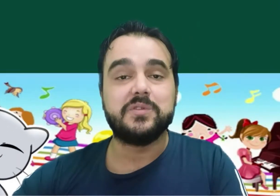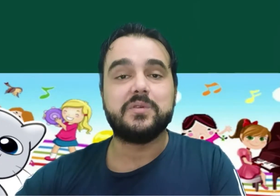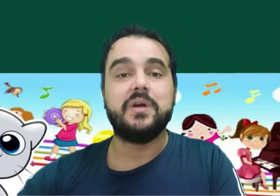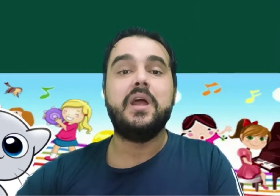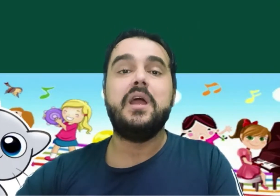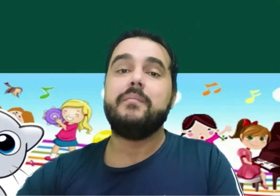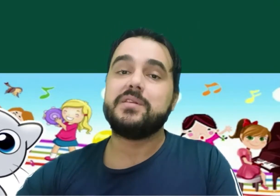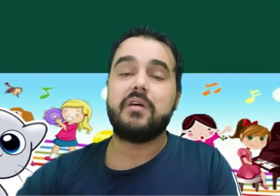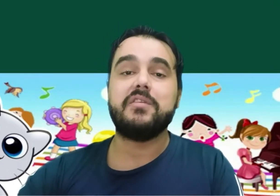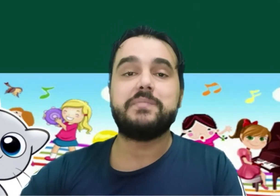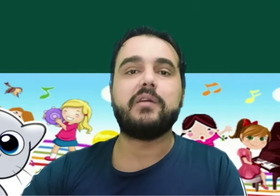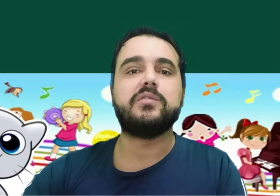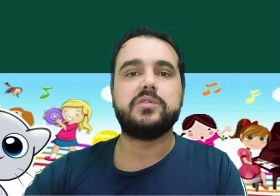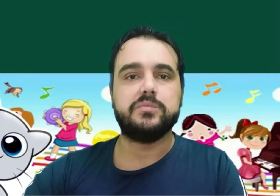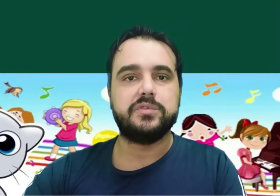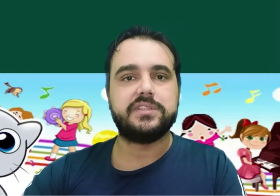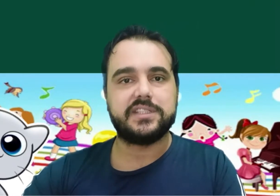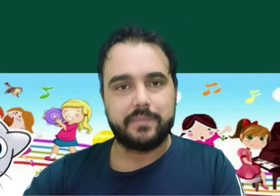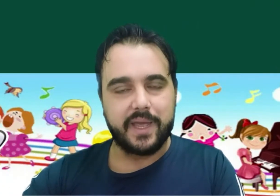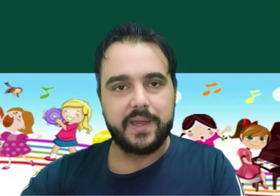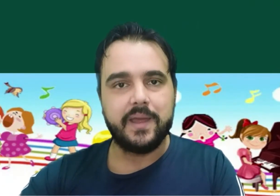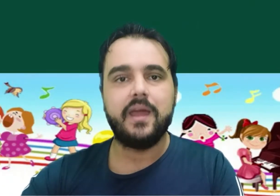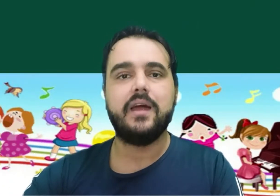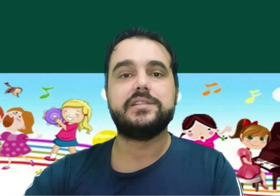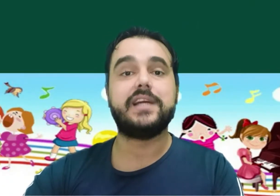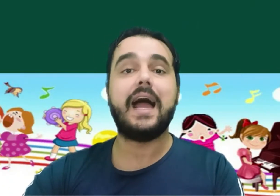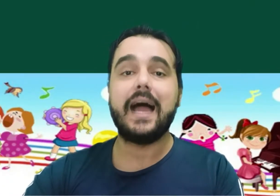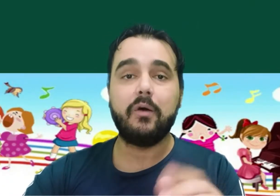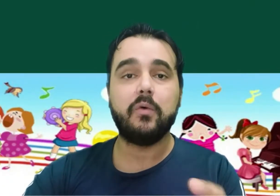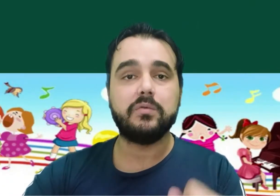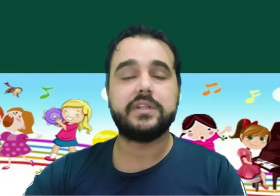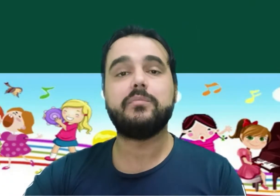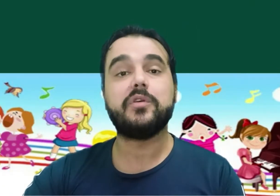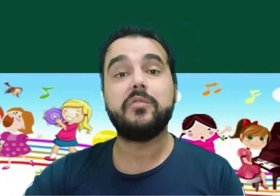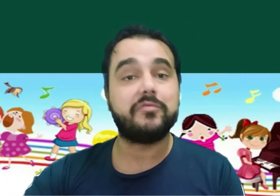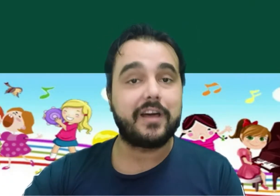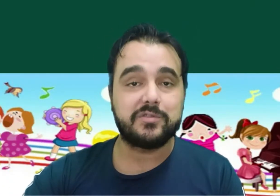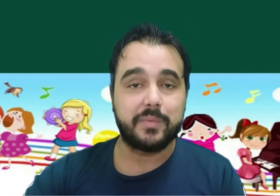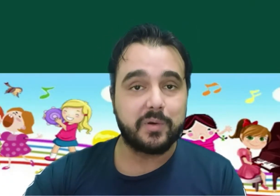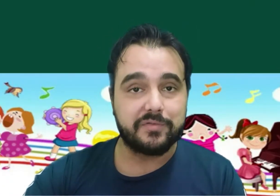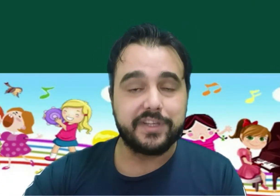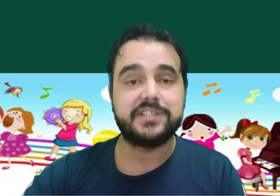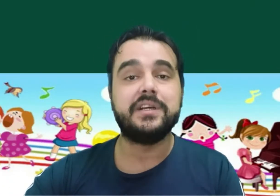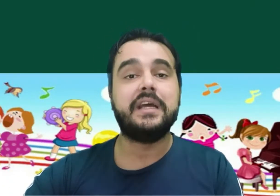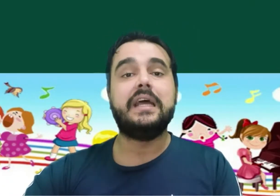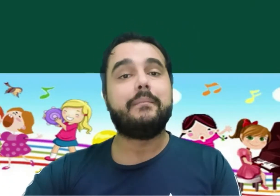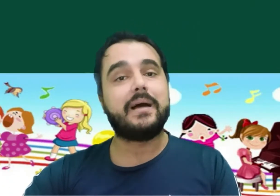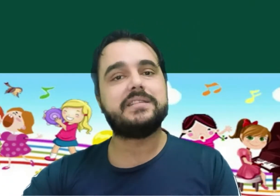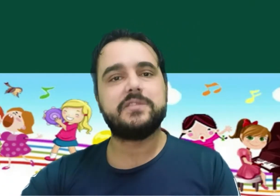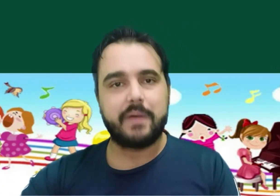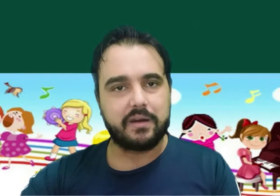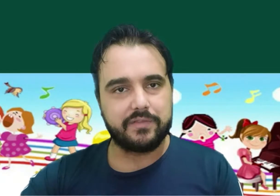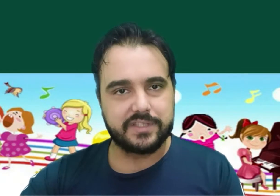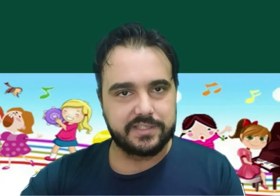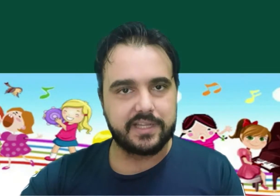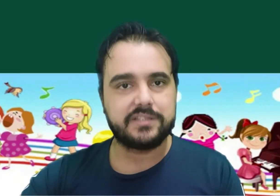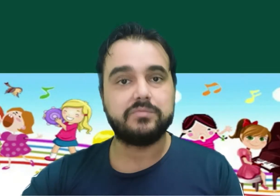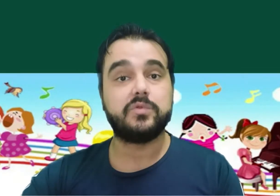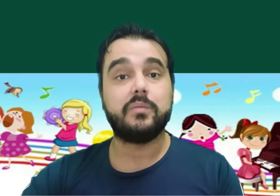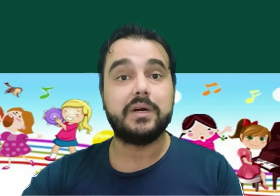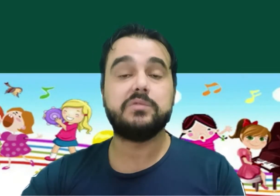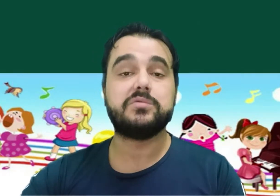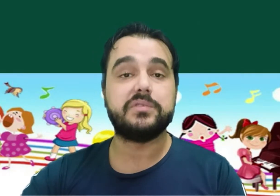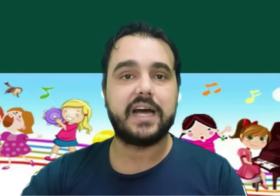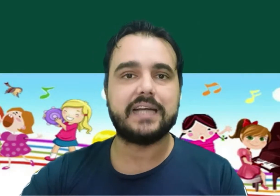está todo mundo? Pessoal, eu espero que todo mundo esteja bem. Já há algum tempo que eu não falo sobre Covid, mas eu espero que vocês